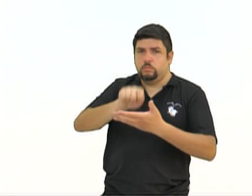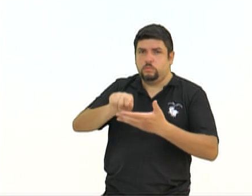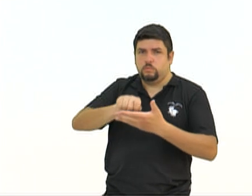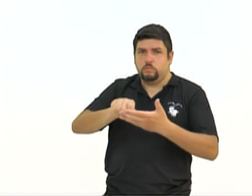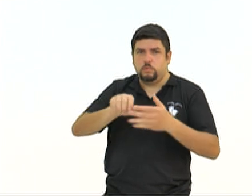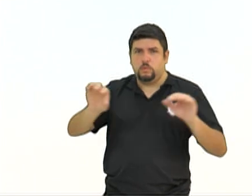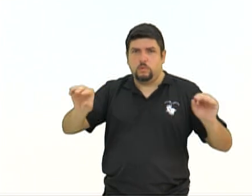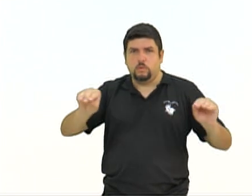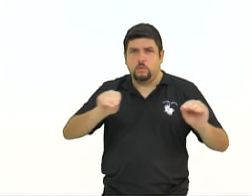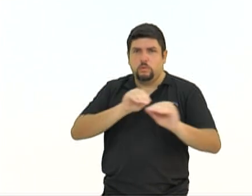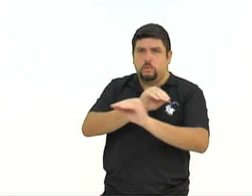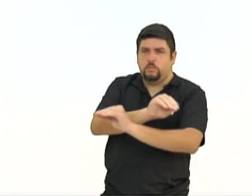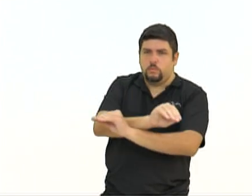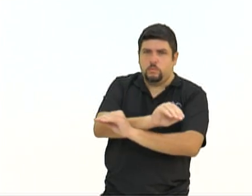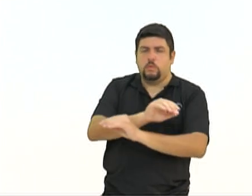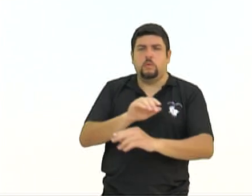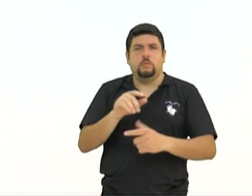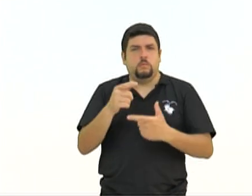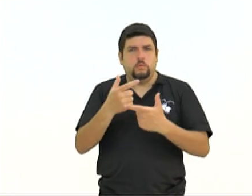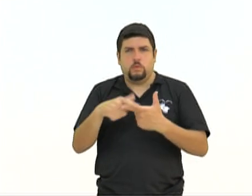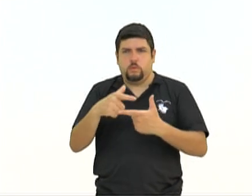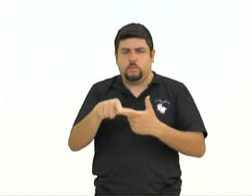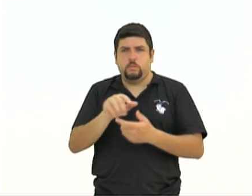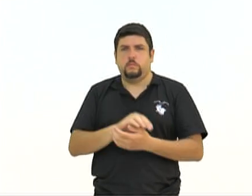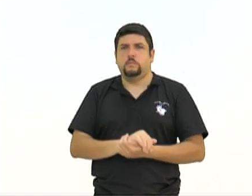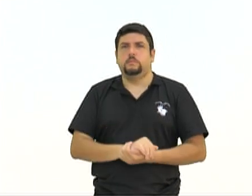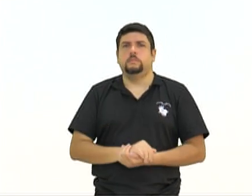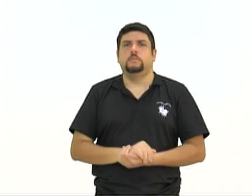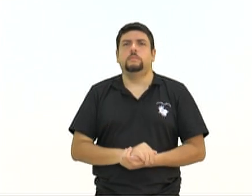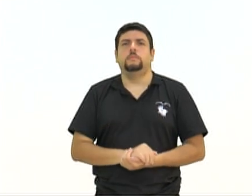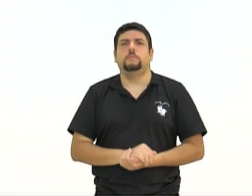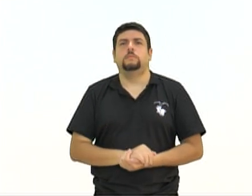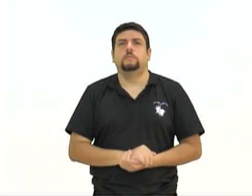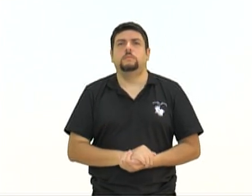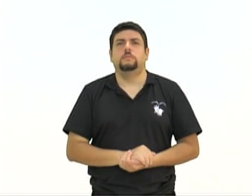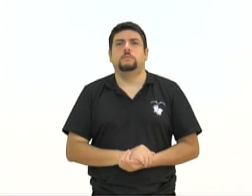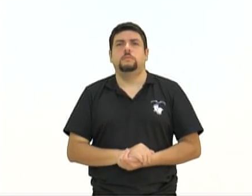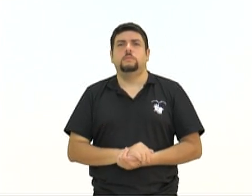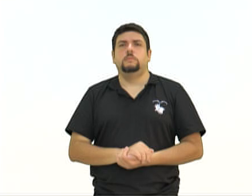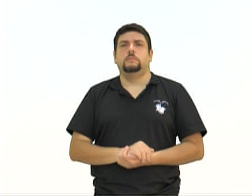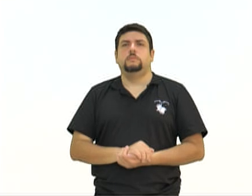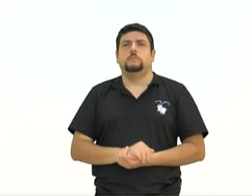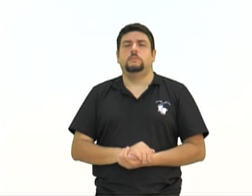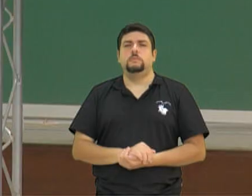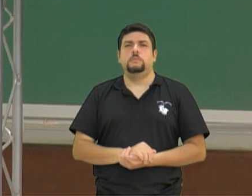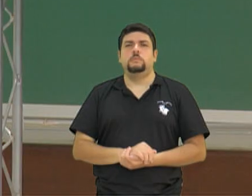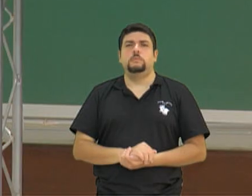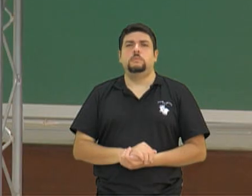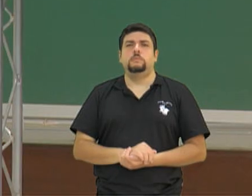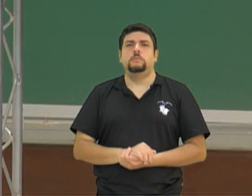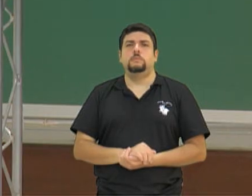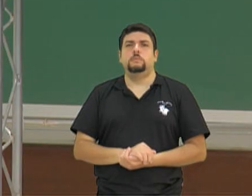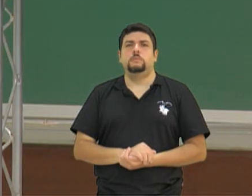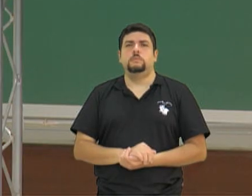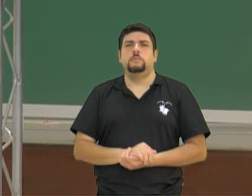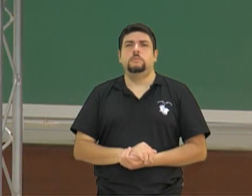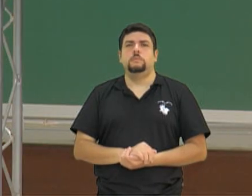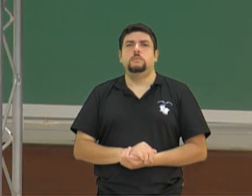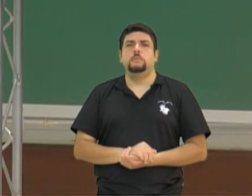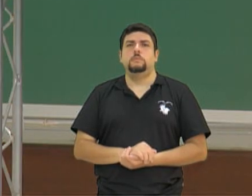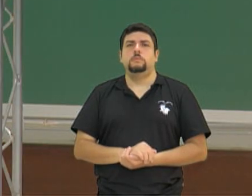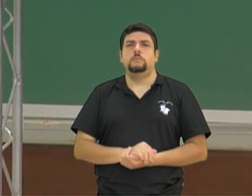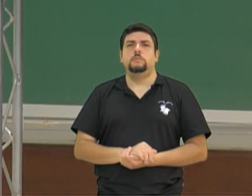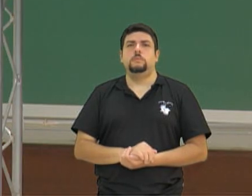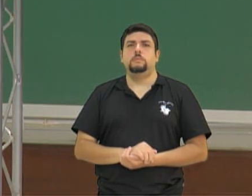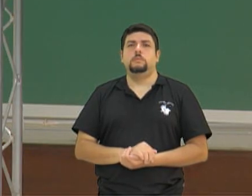aí não tem problema, tá bom? Então, bora analisar cada uma aqui, ó. Would you travel abroad if you had money? Você viajaria